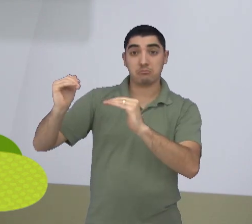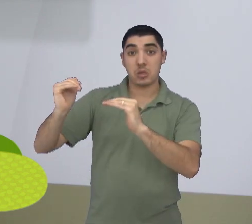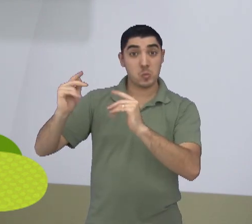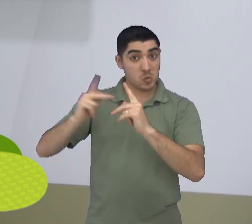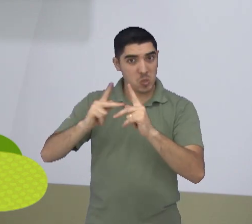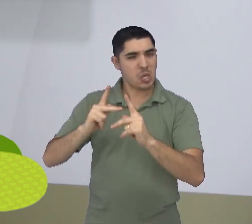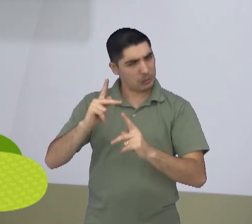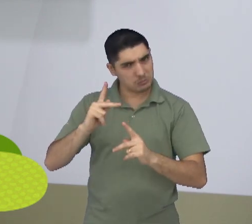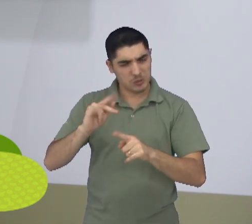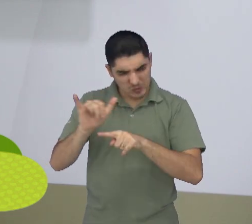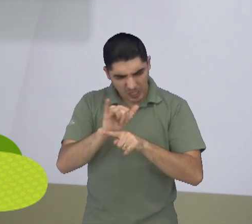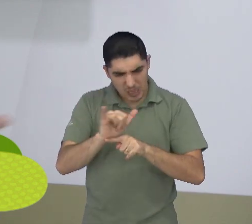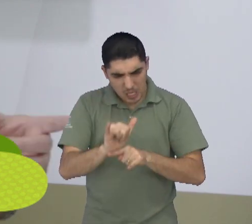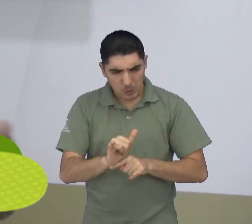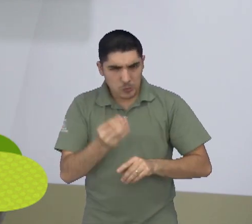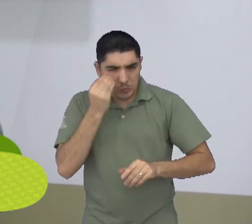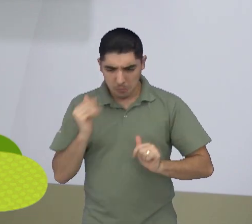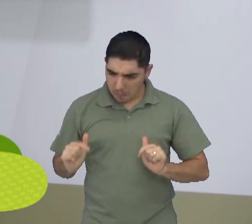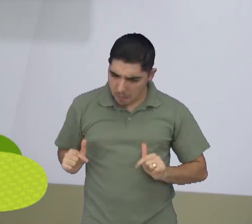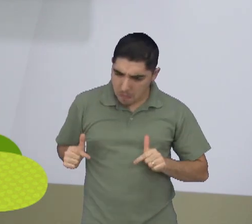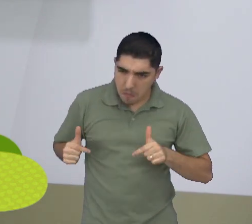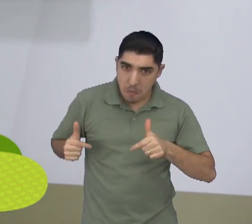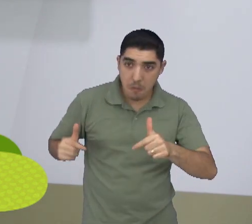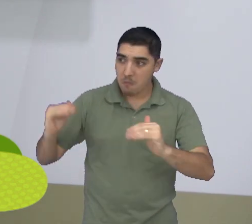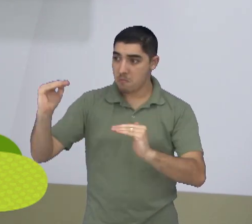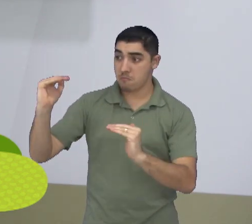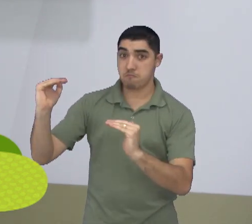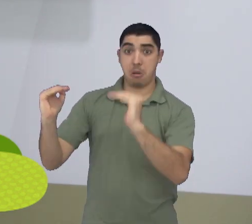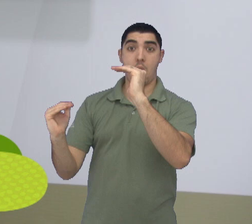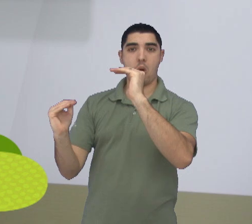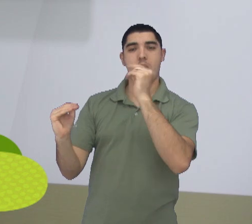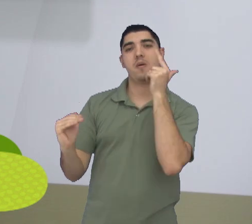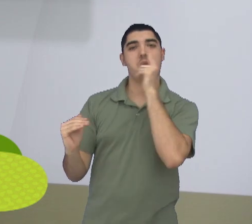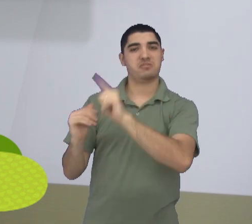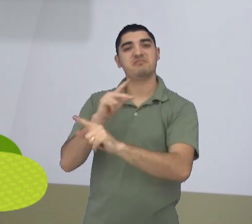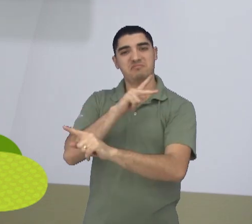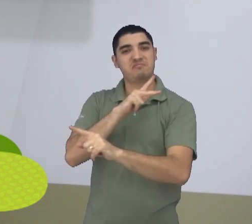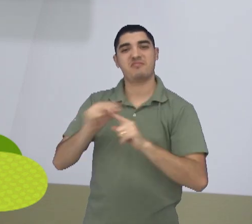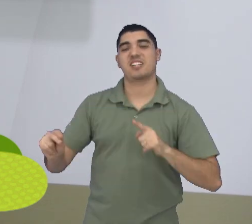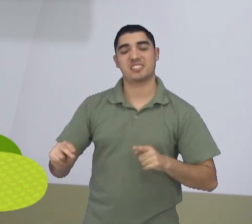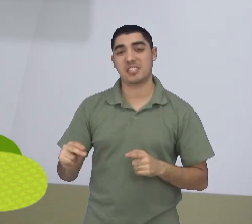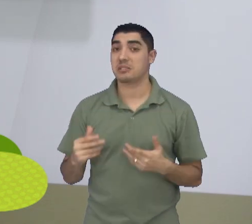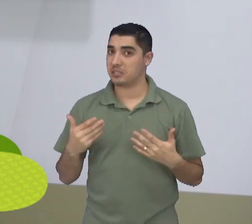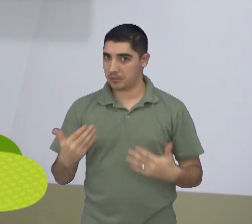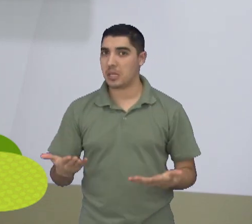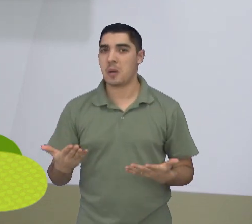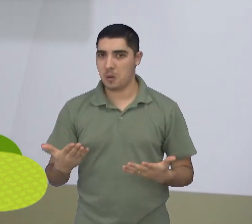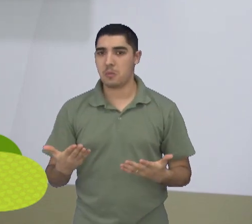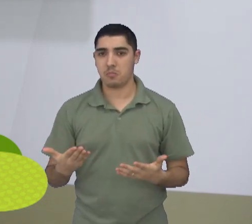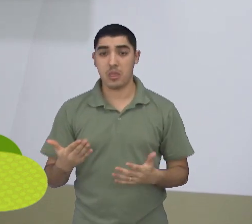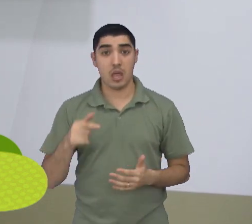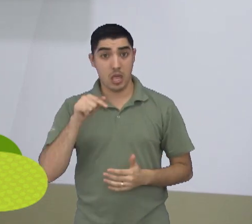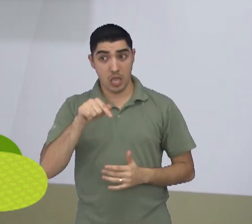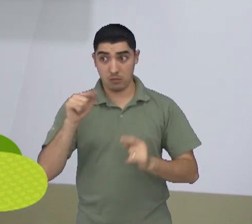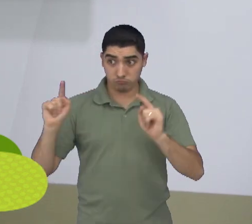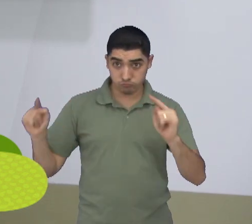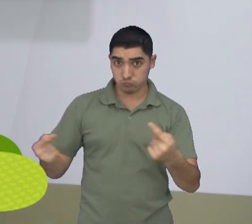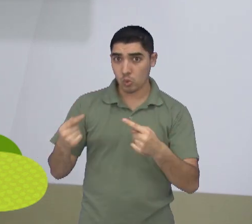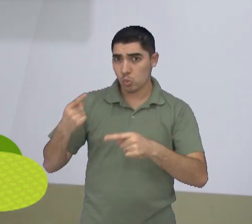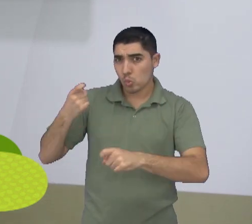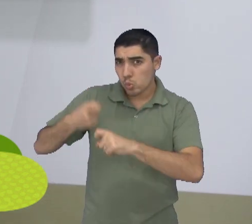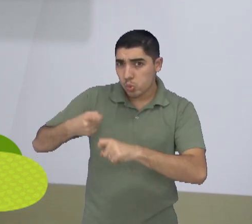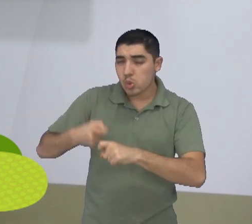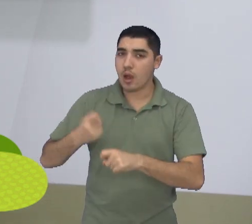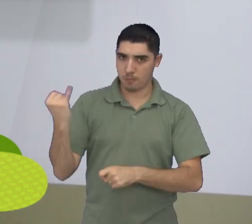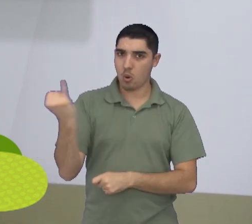muito bem também o fato de crescer na partida para poder vencer o jogo. Então, vitória em jogos grandes e com certeza vai